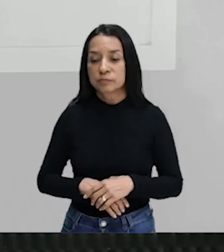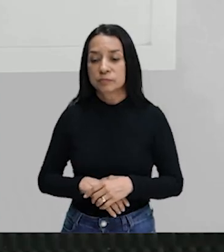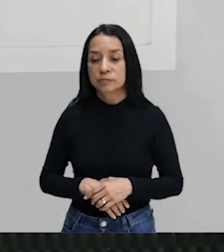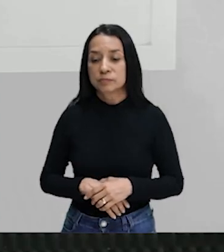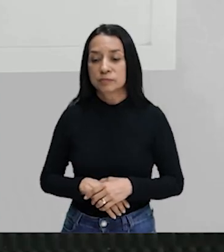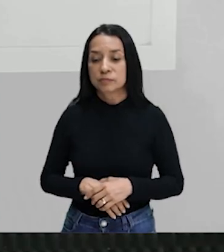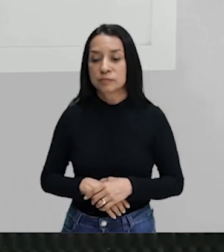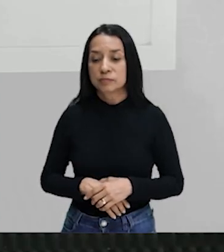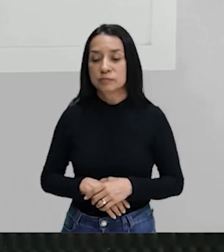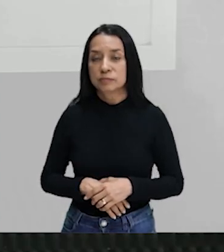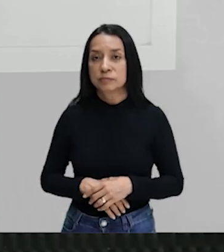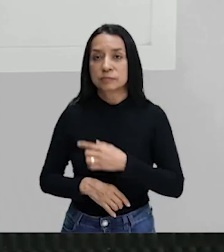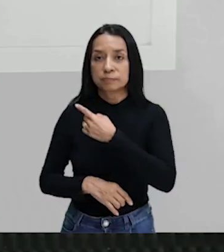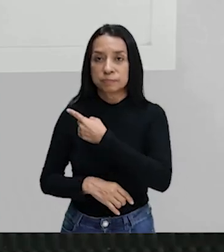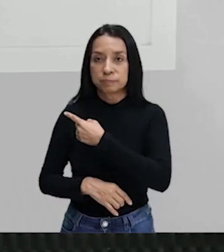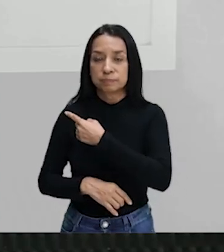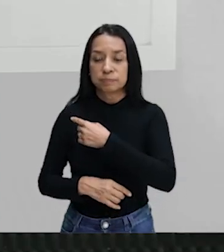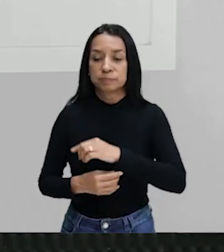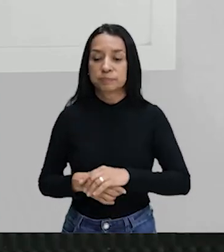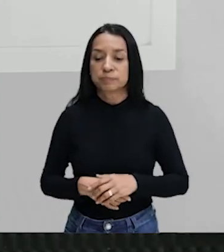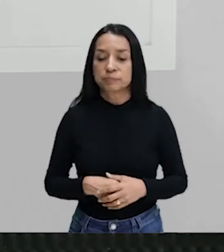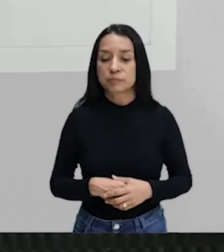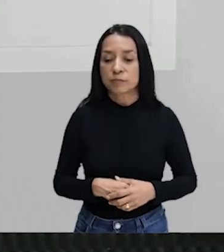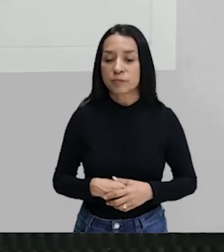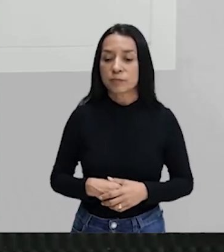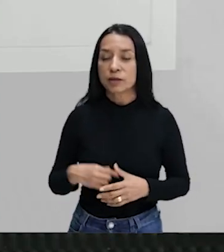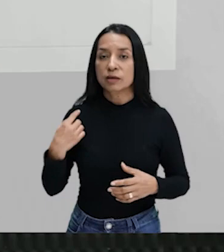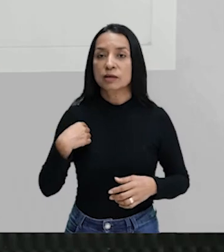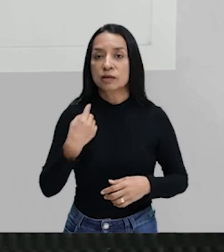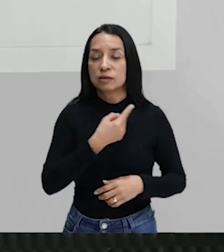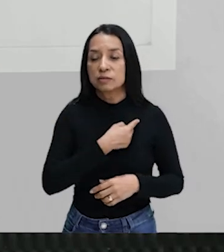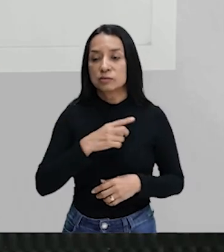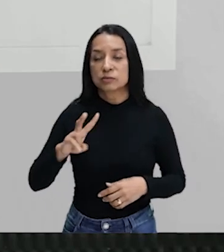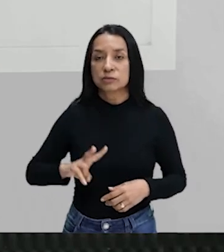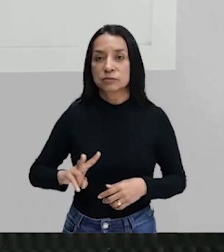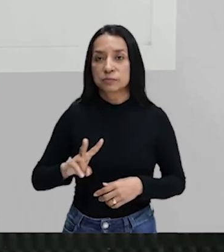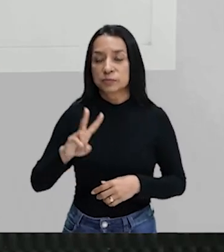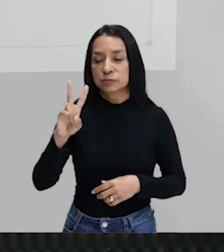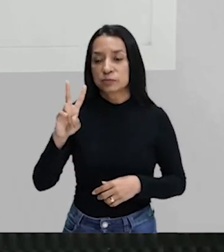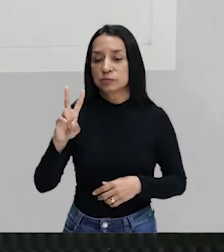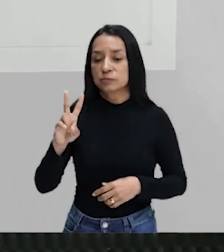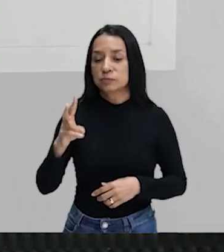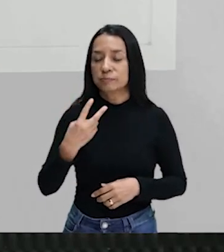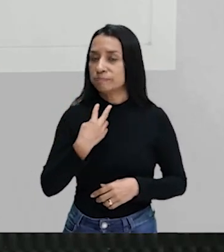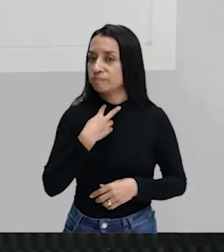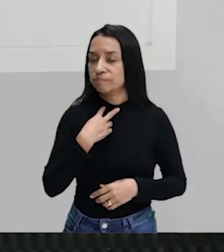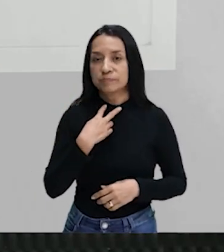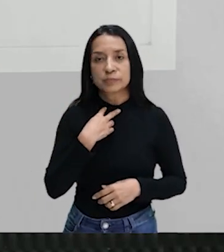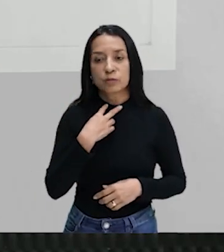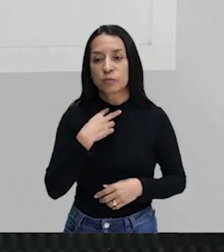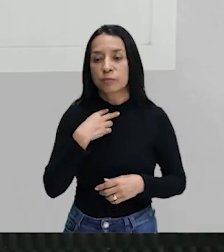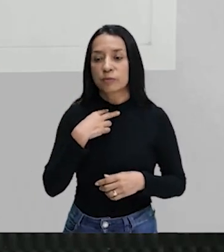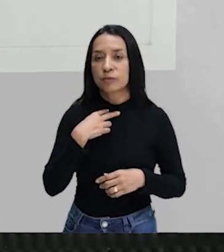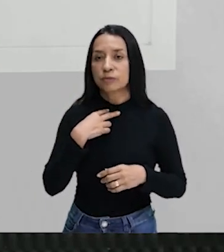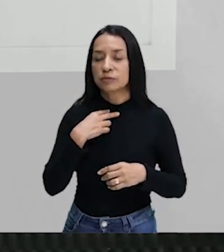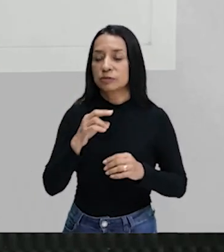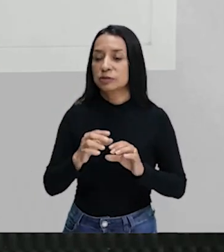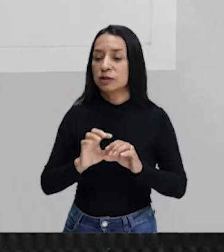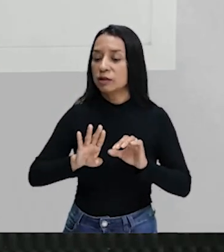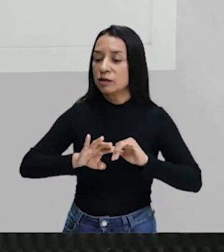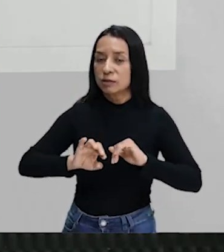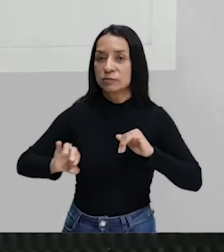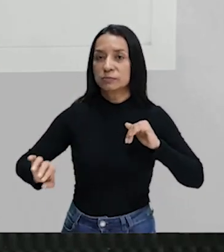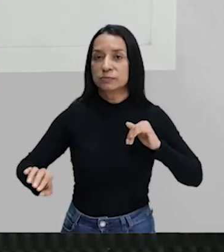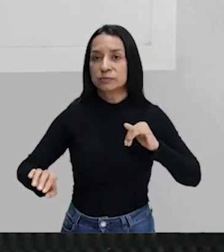Certo? Olha aqui, ó. As nossas virtudes, elas não podem estar em extremos. É